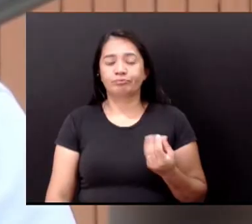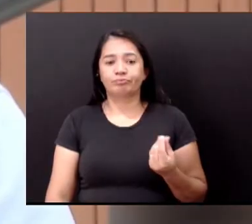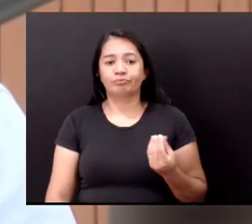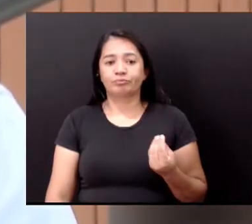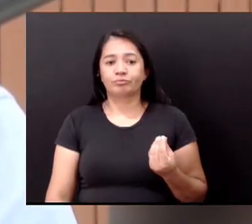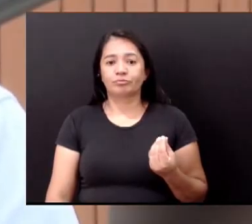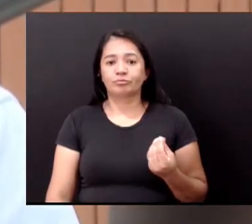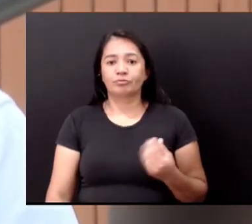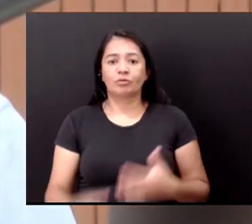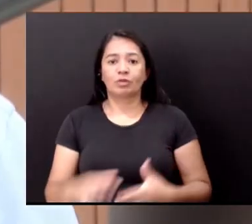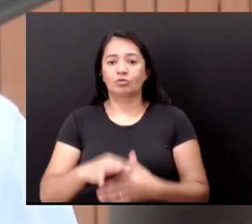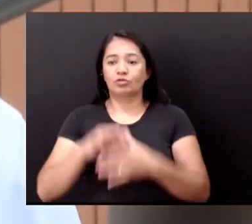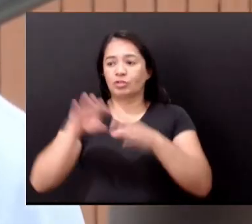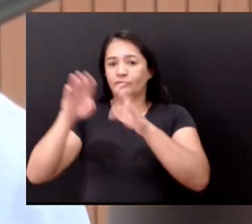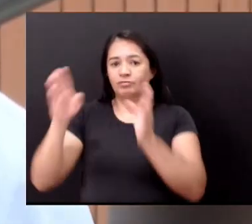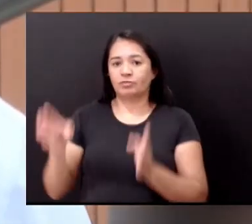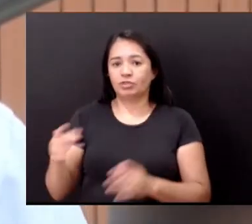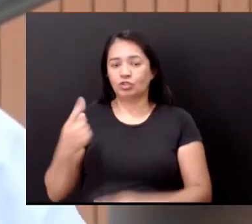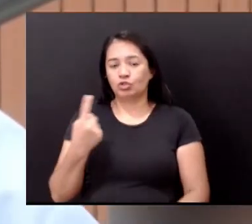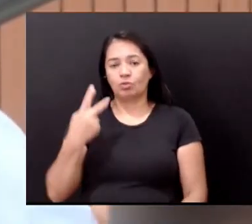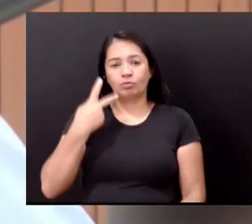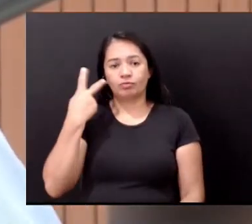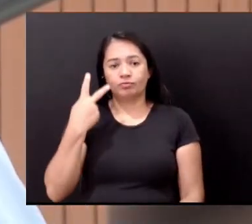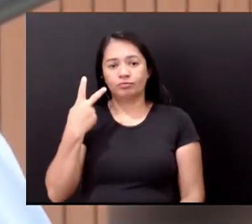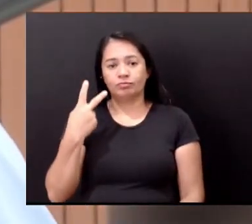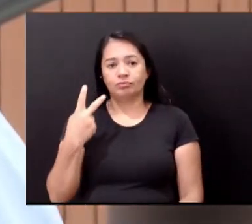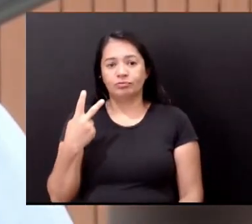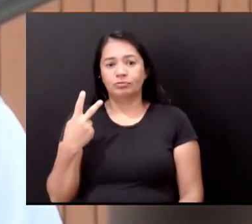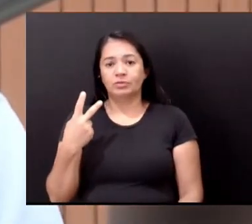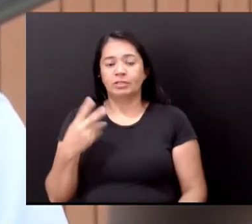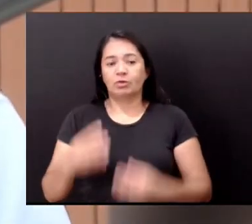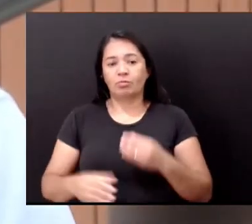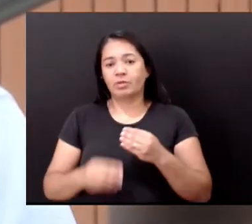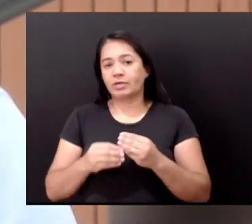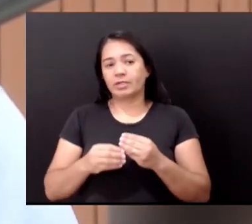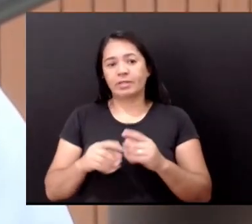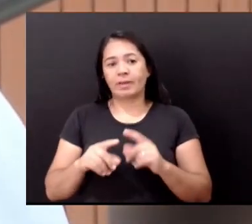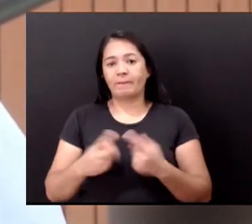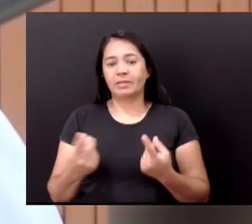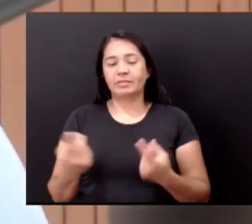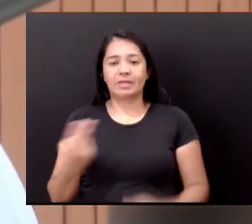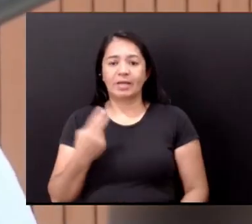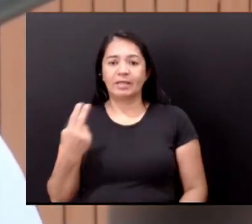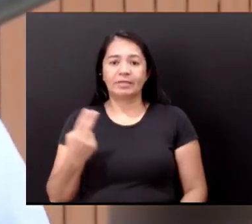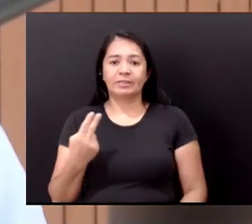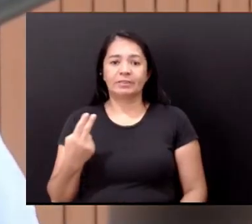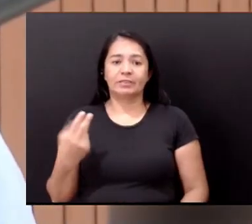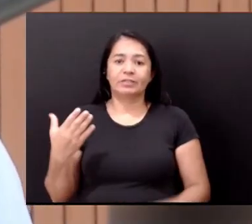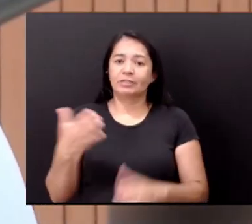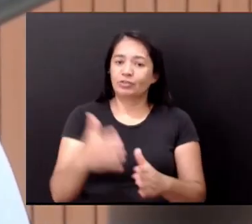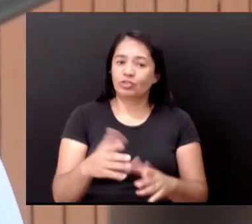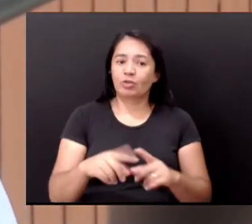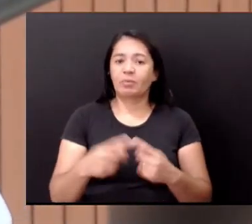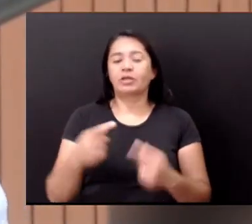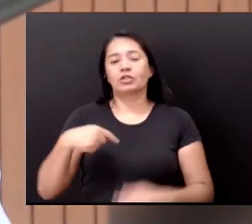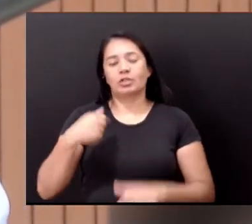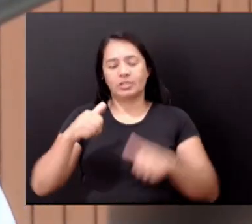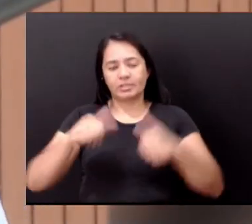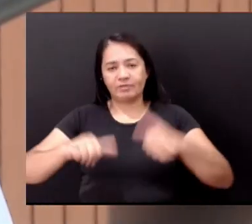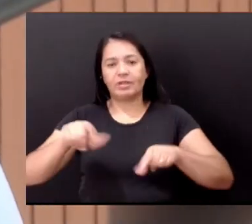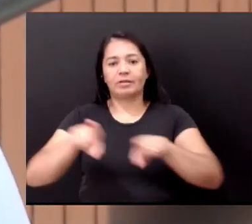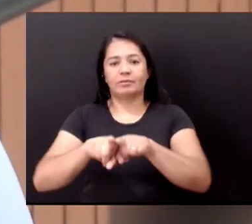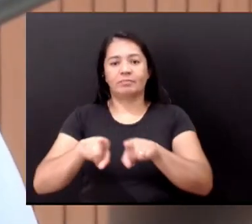um vereador, que colocou uma emenda, mas essa emenda não chegou ainda para a gente, mas nós vamos avaliar assim que ela chegar. Então, nós